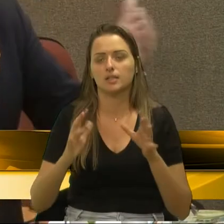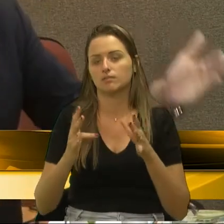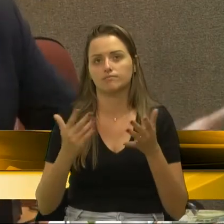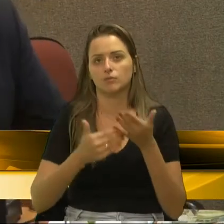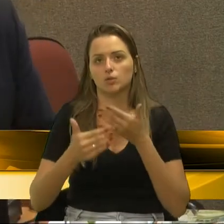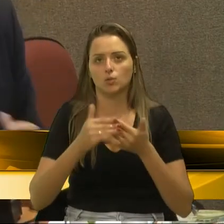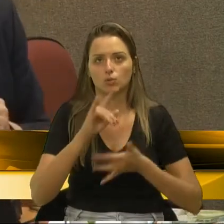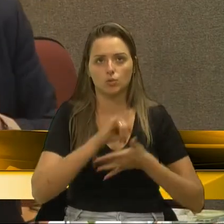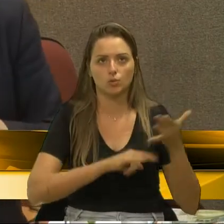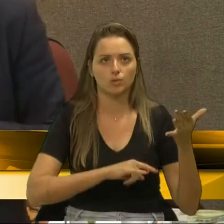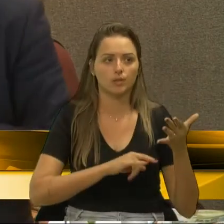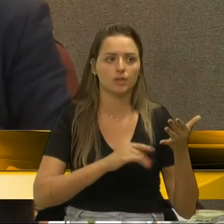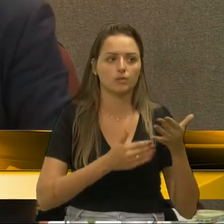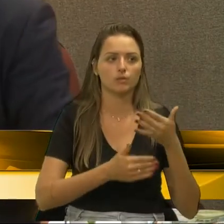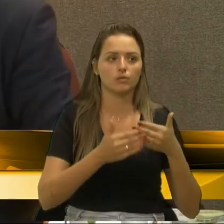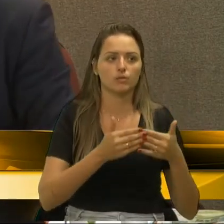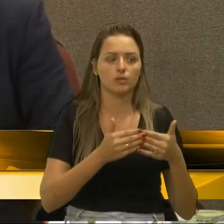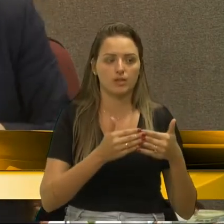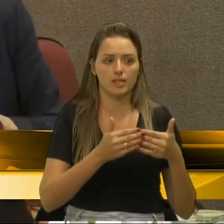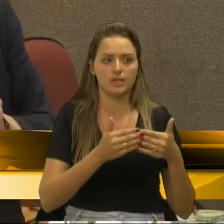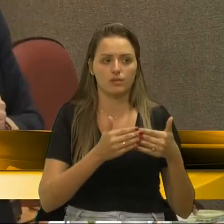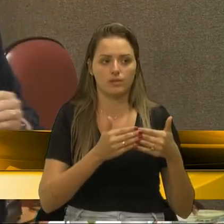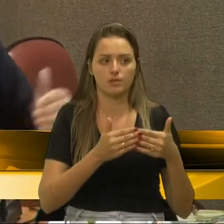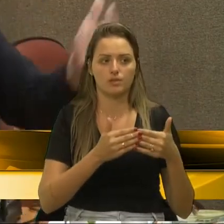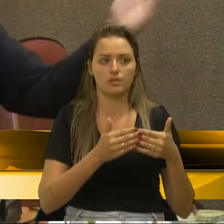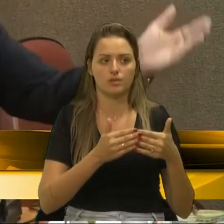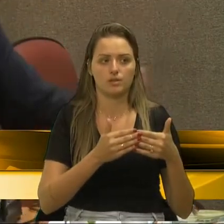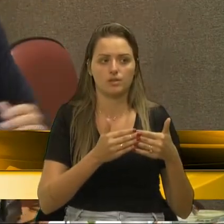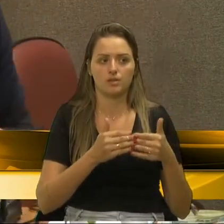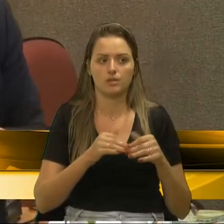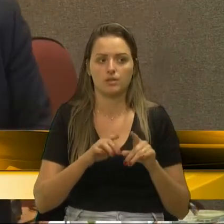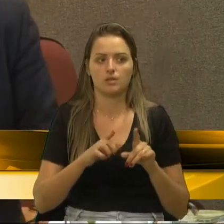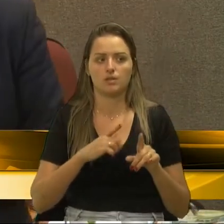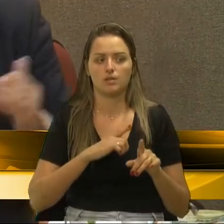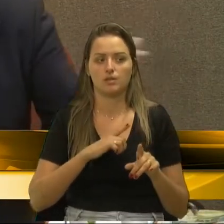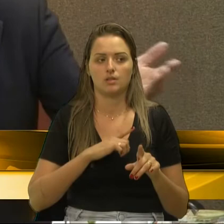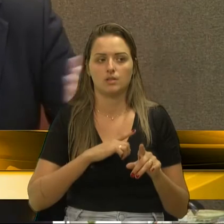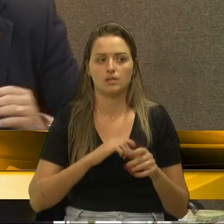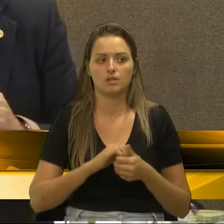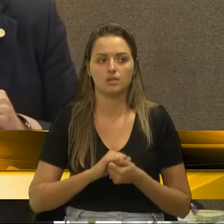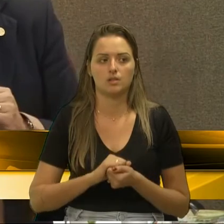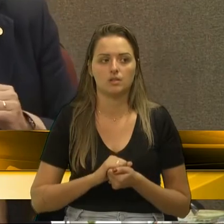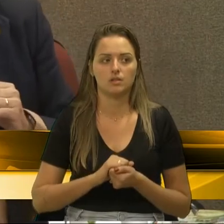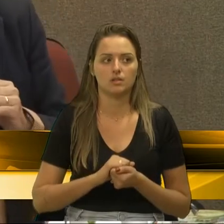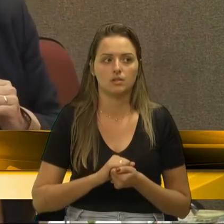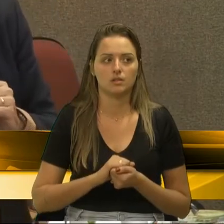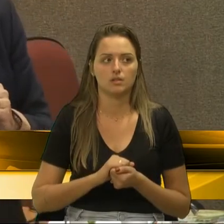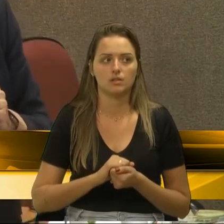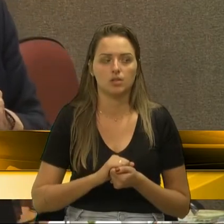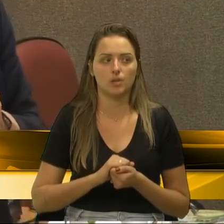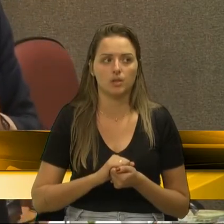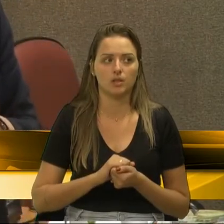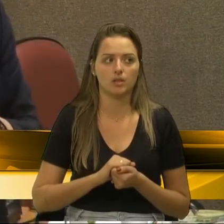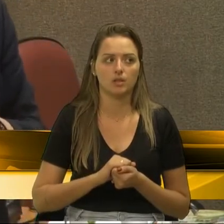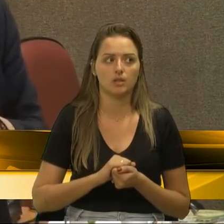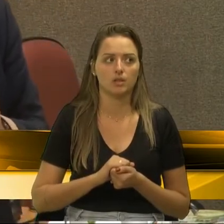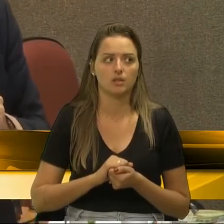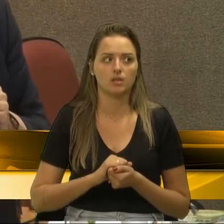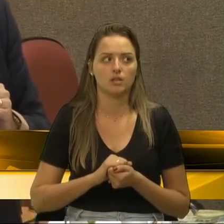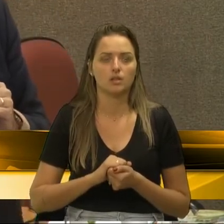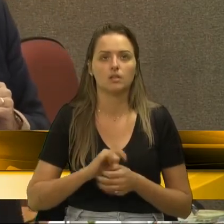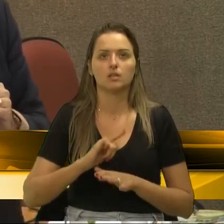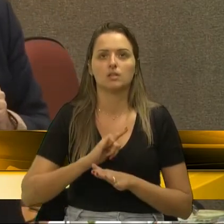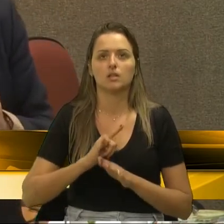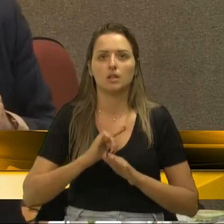o EIA-RIMA, todo, né, o licenciamento ambiental perante a FEPAM, para que possamos aí licitar a empresa e a